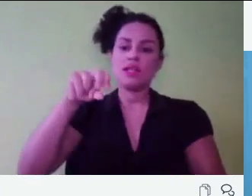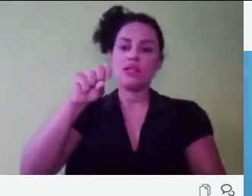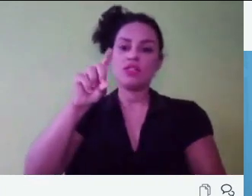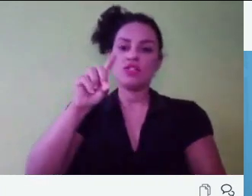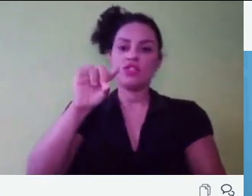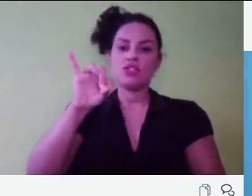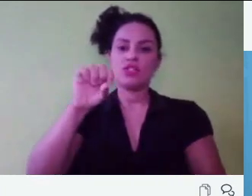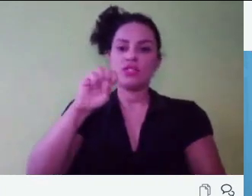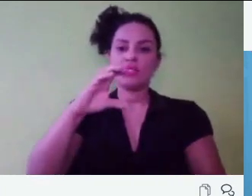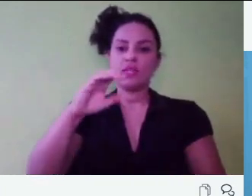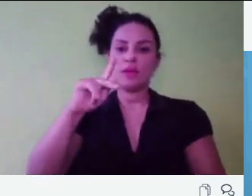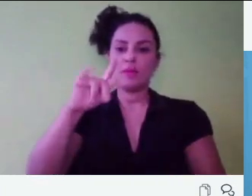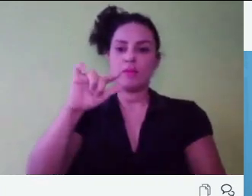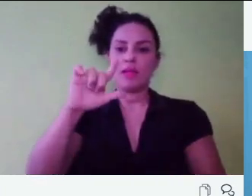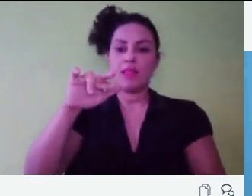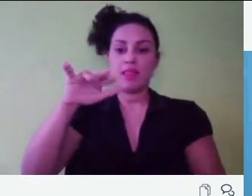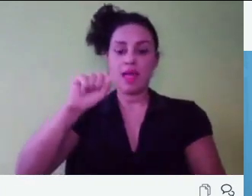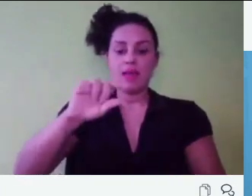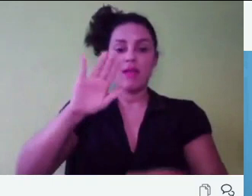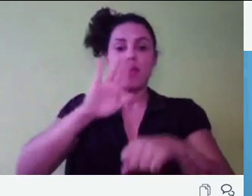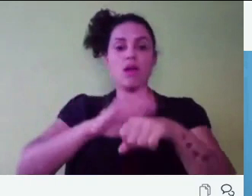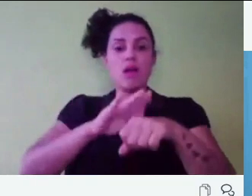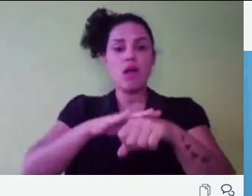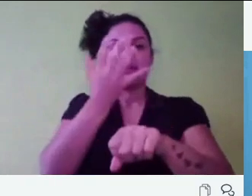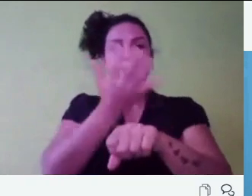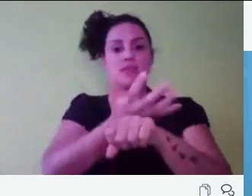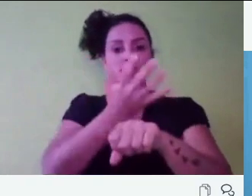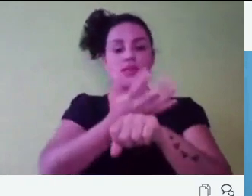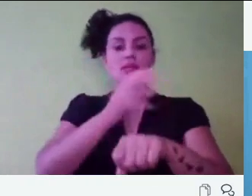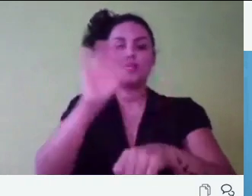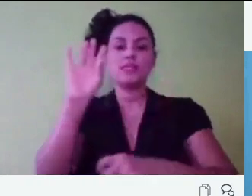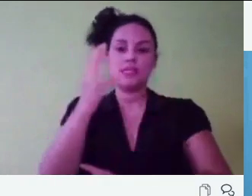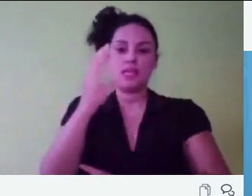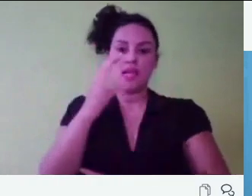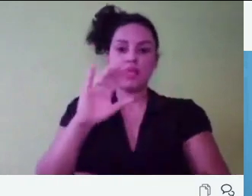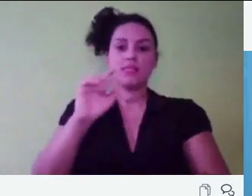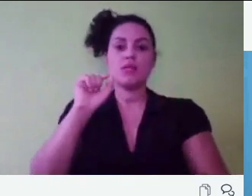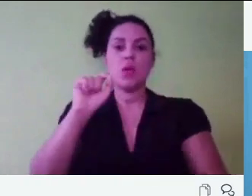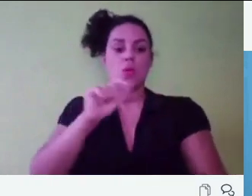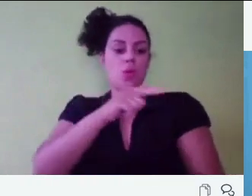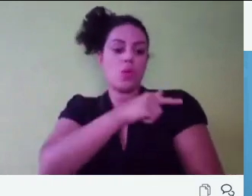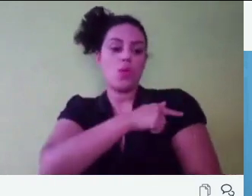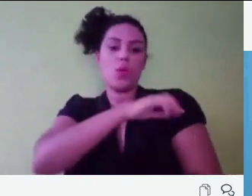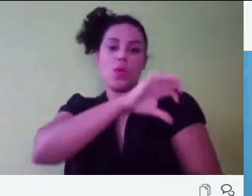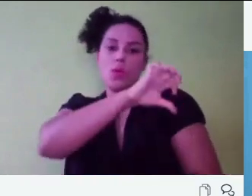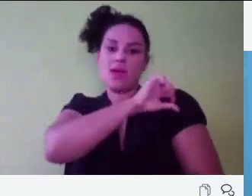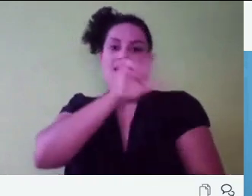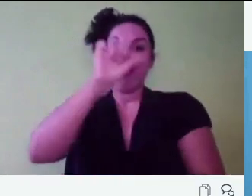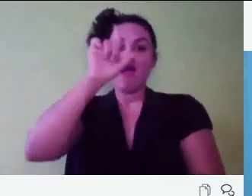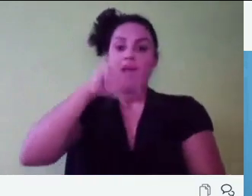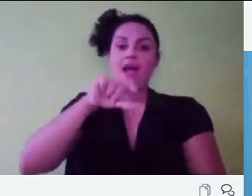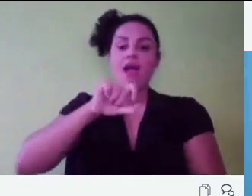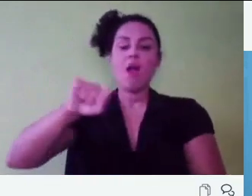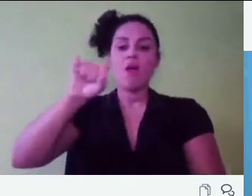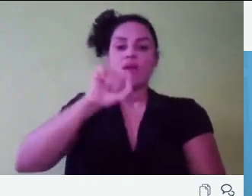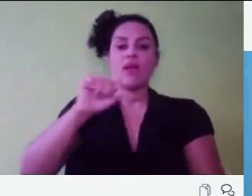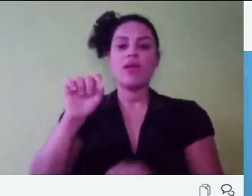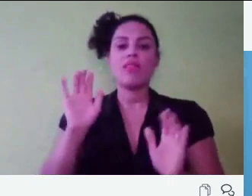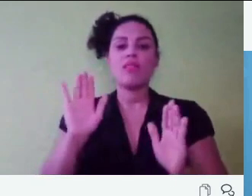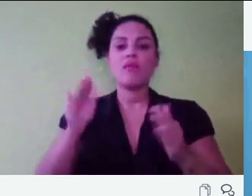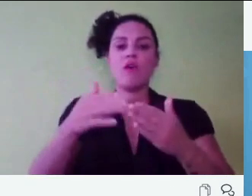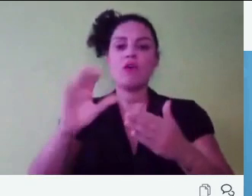anos iniciais do ensino fundamental, uma abordagem pela alfabetização científica. O